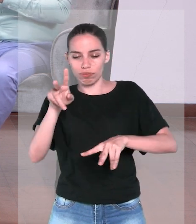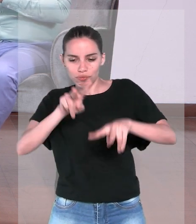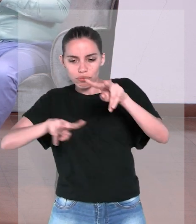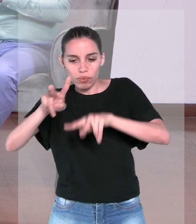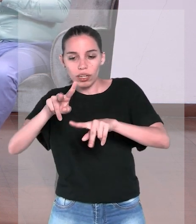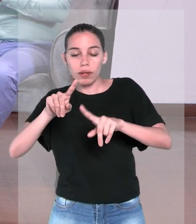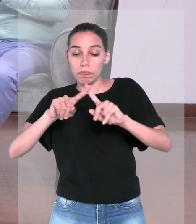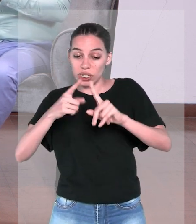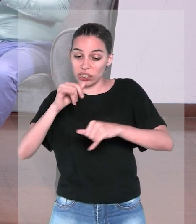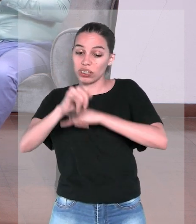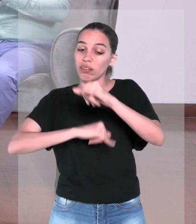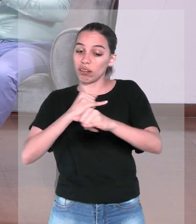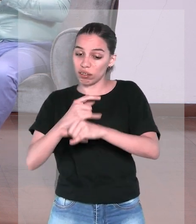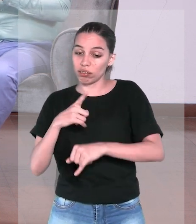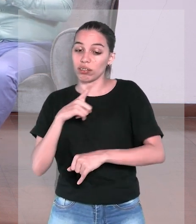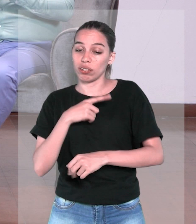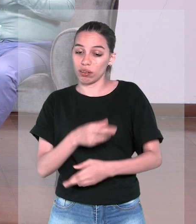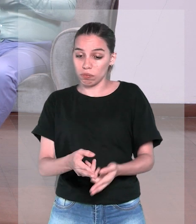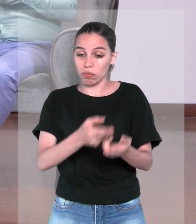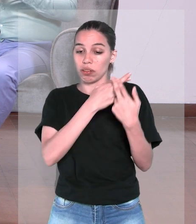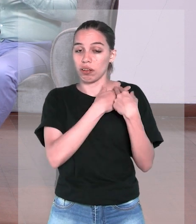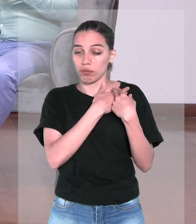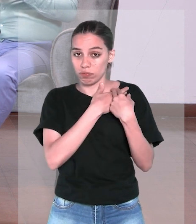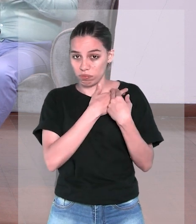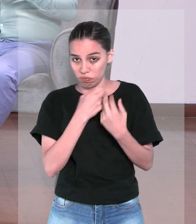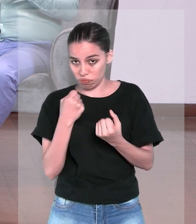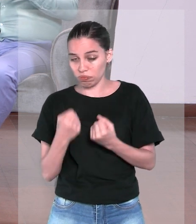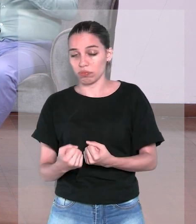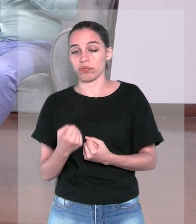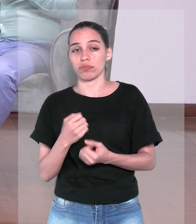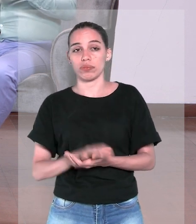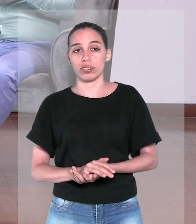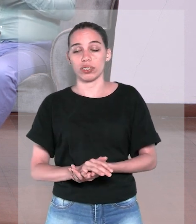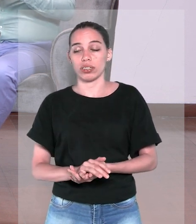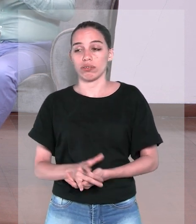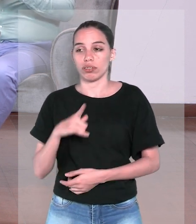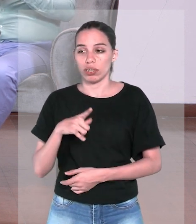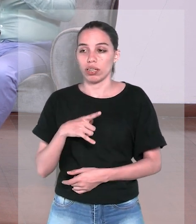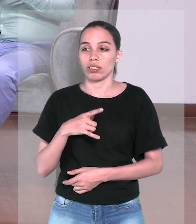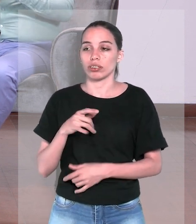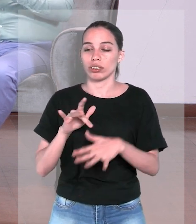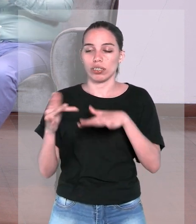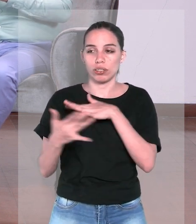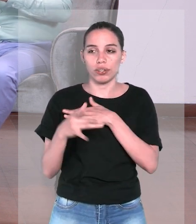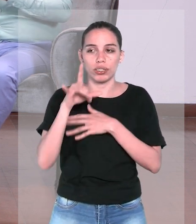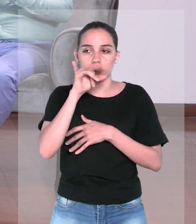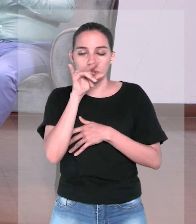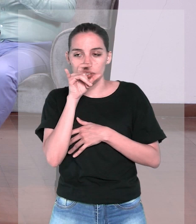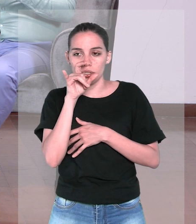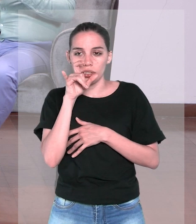pelo Estado. São as juventudes negras. Então, você tem criado uma espécie de